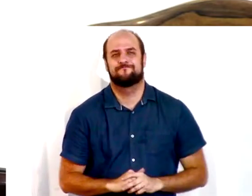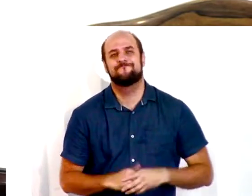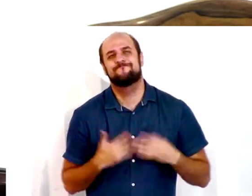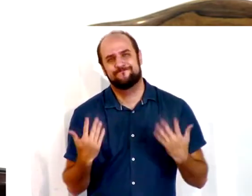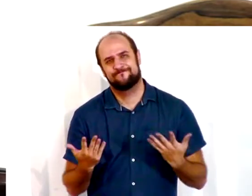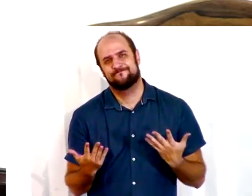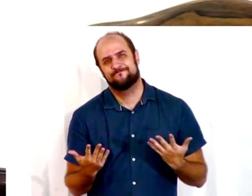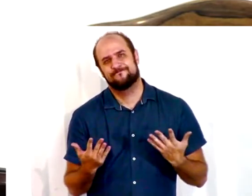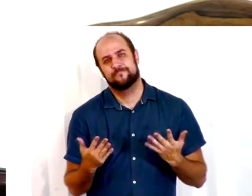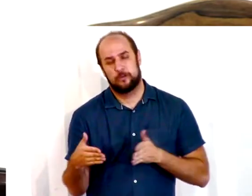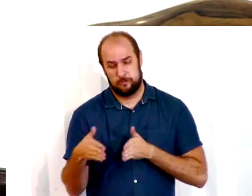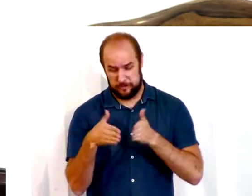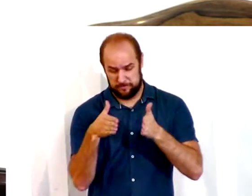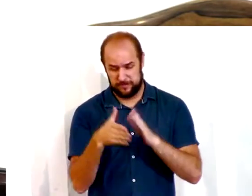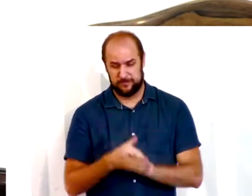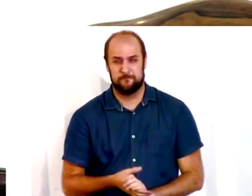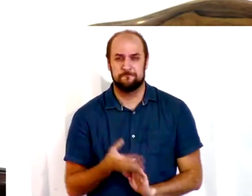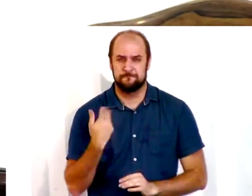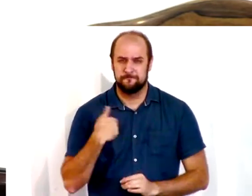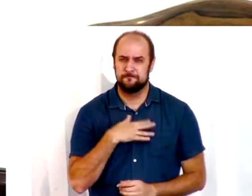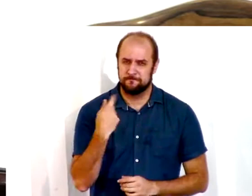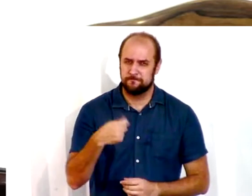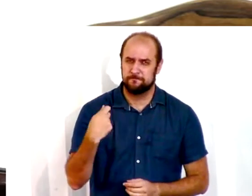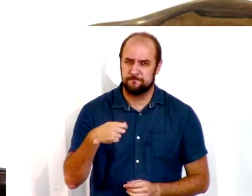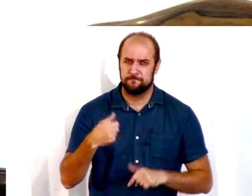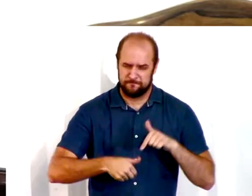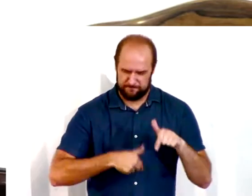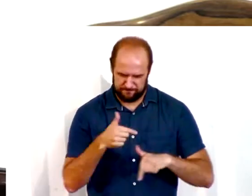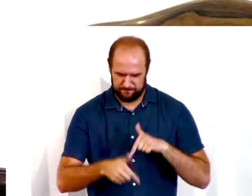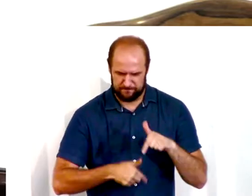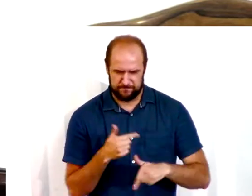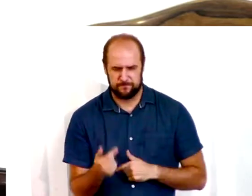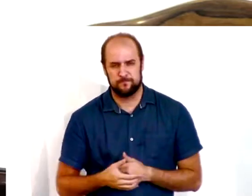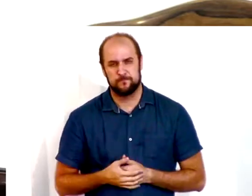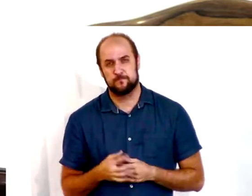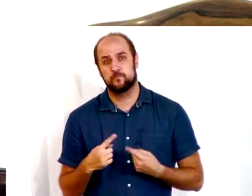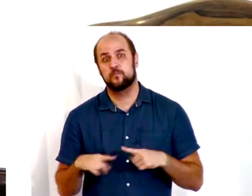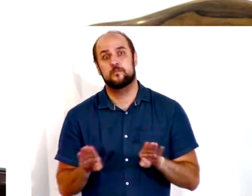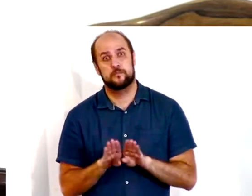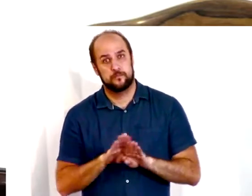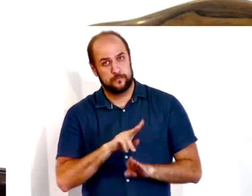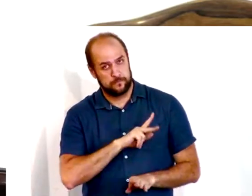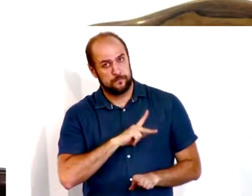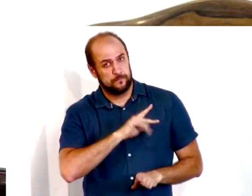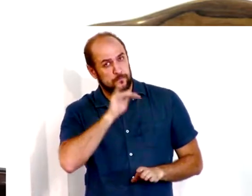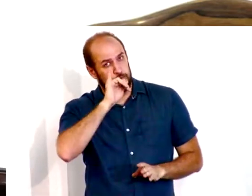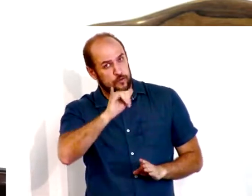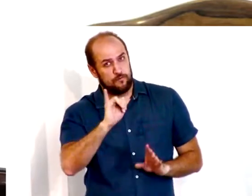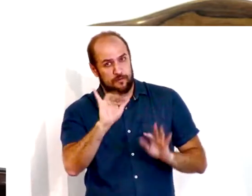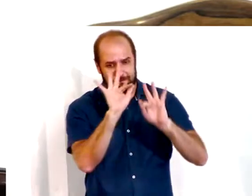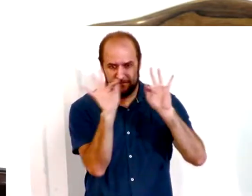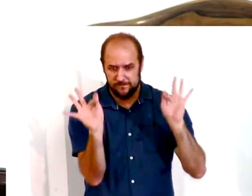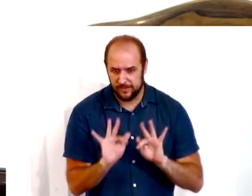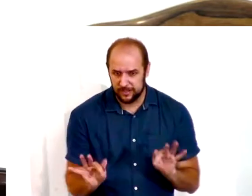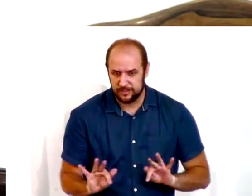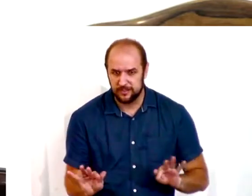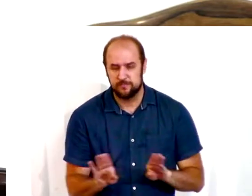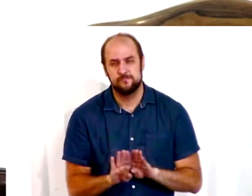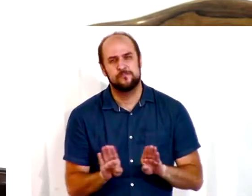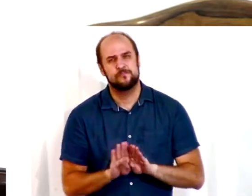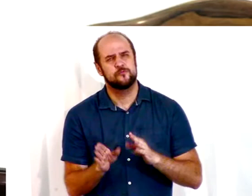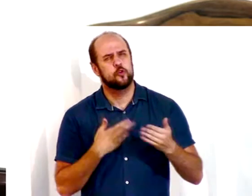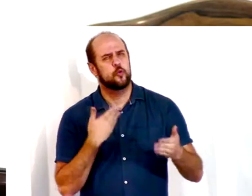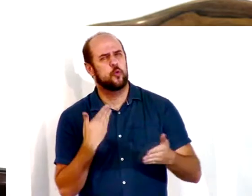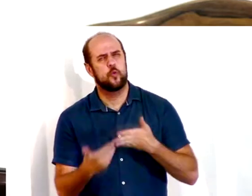segredo. Esse é o caminho que nós precisamos trabalhar. Mas aqui também Paulo fala que o contentamento é em toda